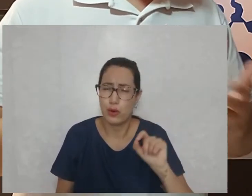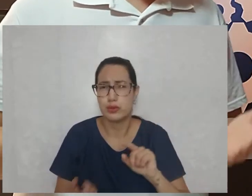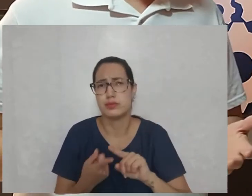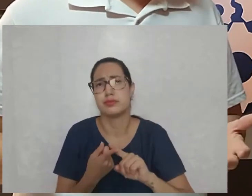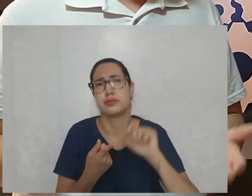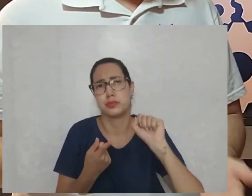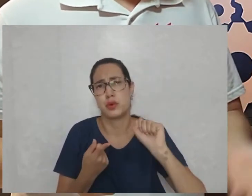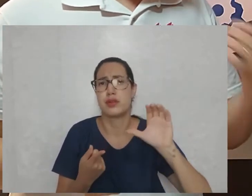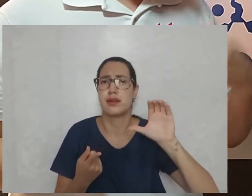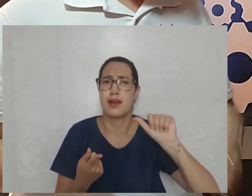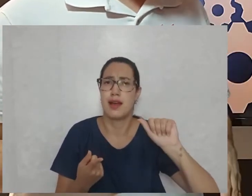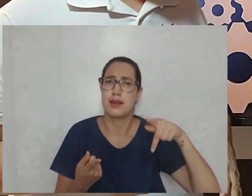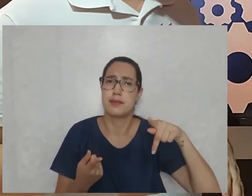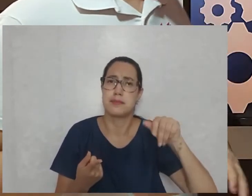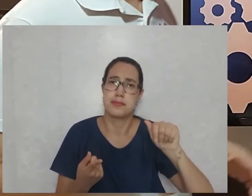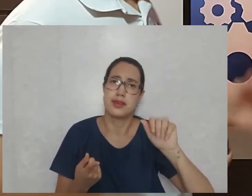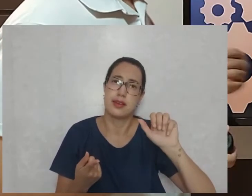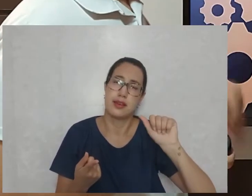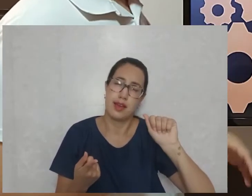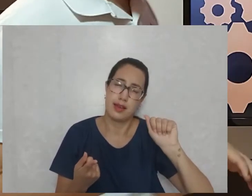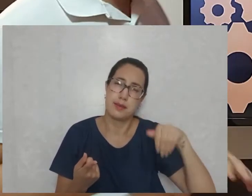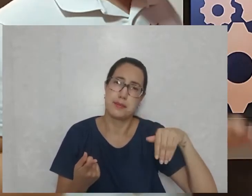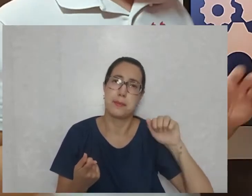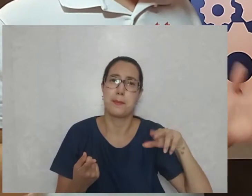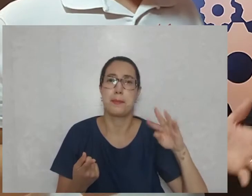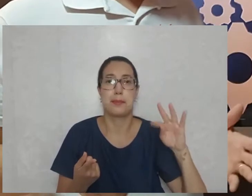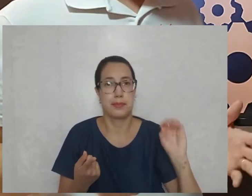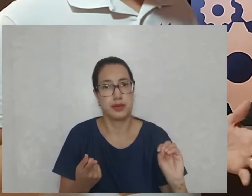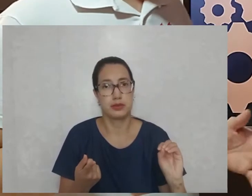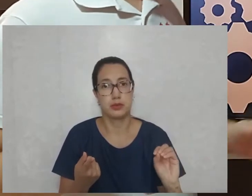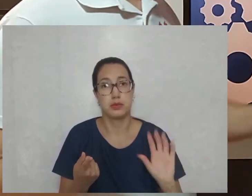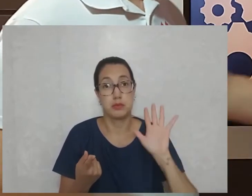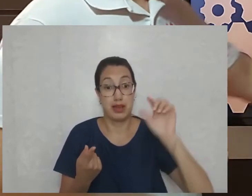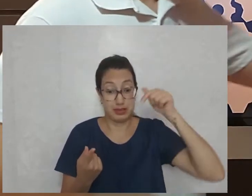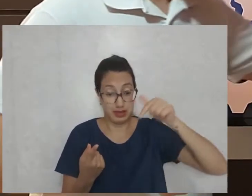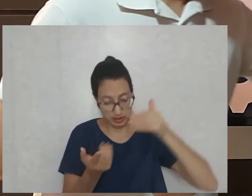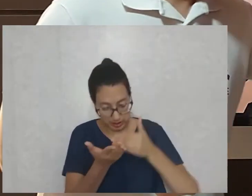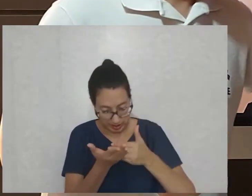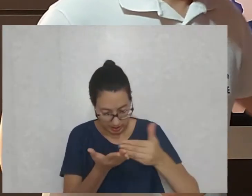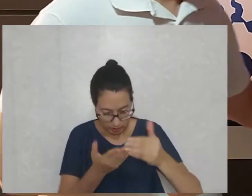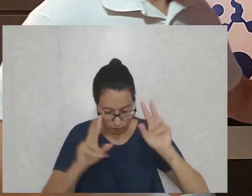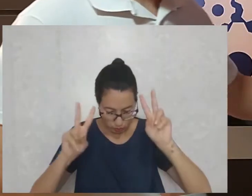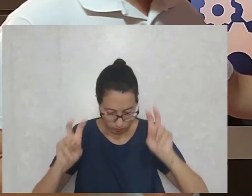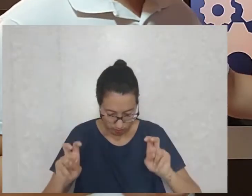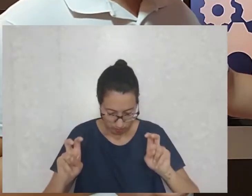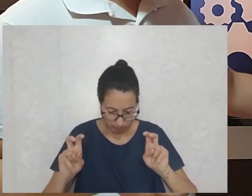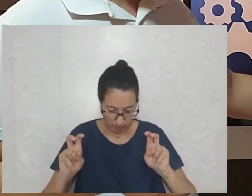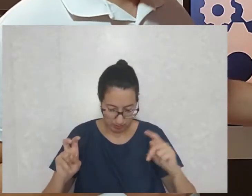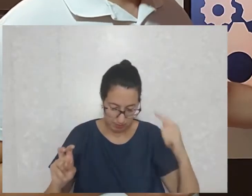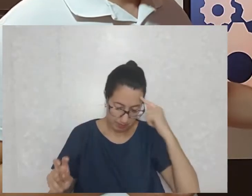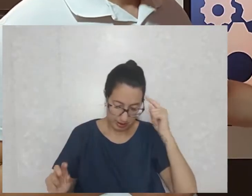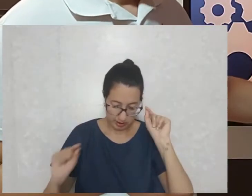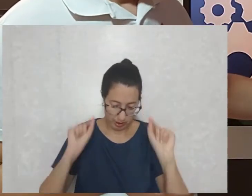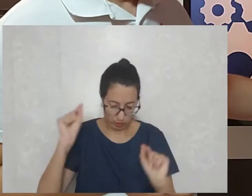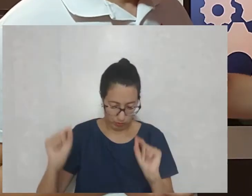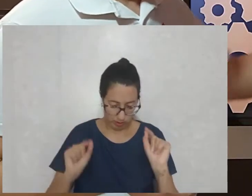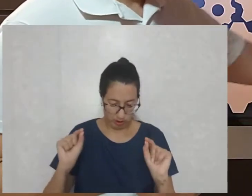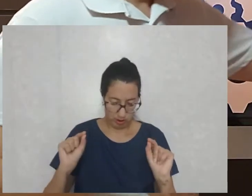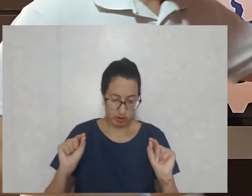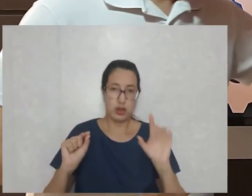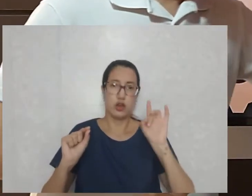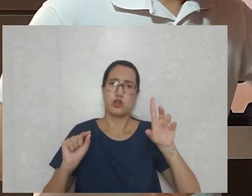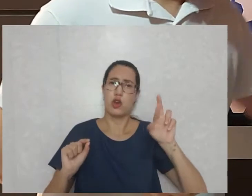estudar muita coisa. E aqui o que é que seria o nosso início de tema? É a gente pensar não só no sujeito, mas pensar no objeto. Ou seja, é